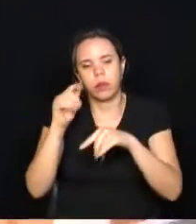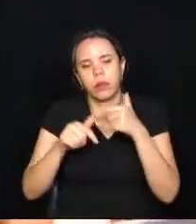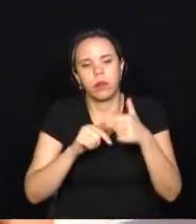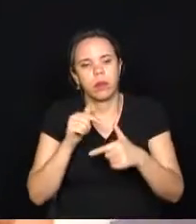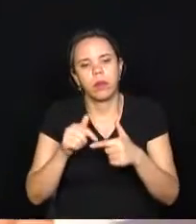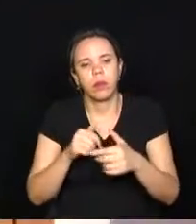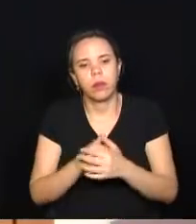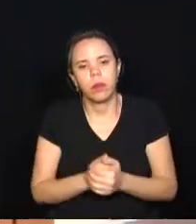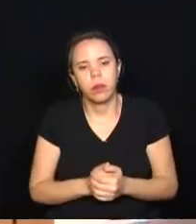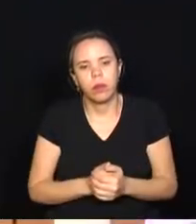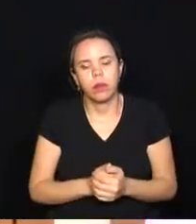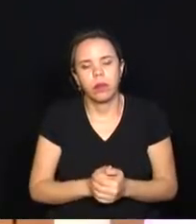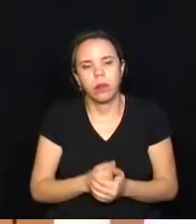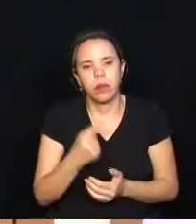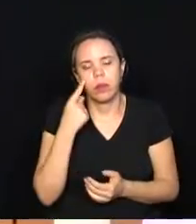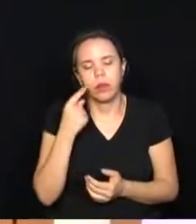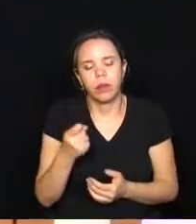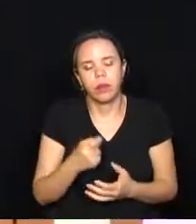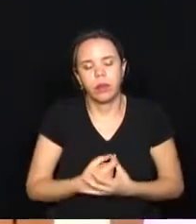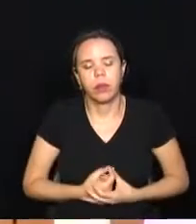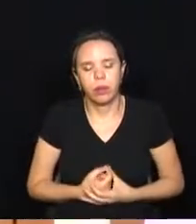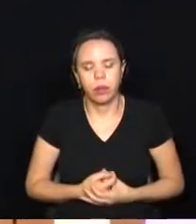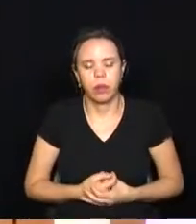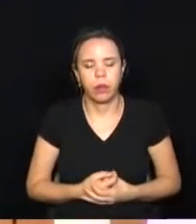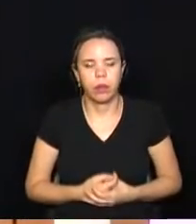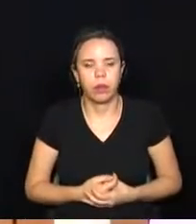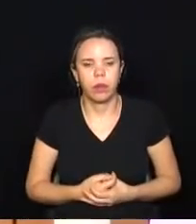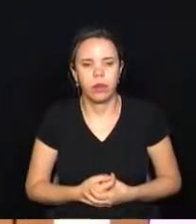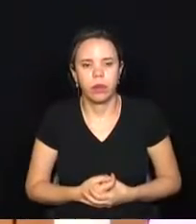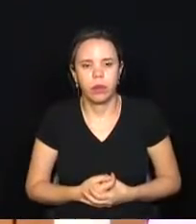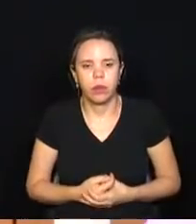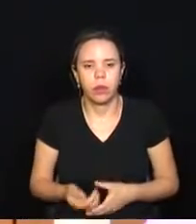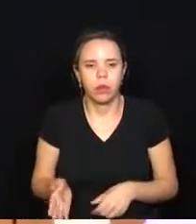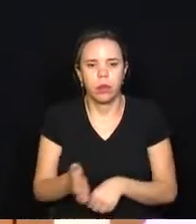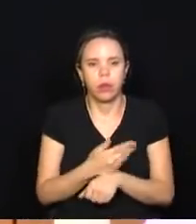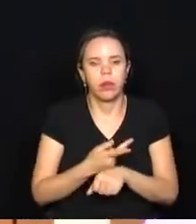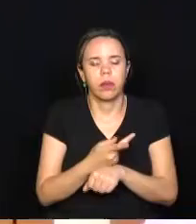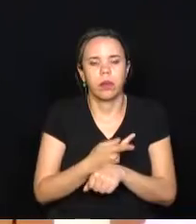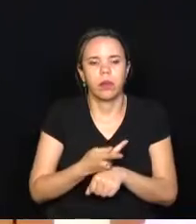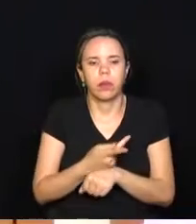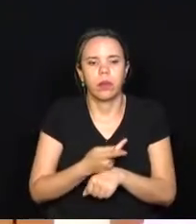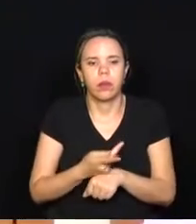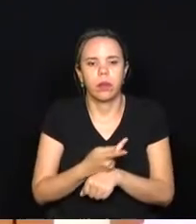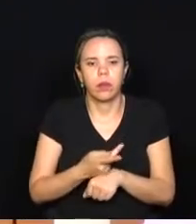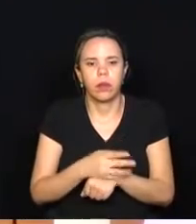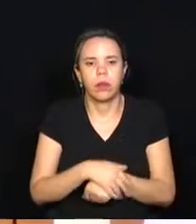trabalho interessante. Então, essa questão, busque antes de procurar,